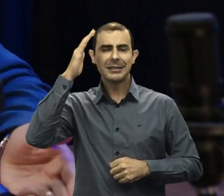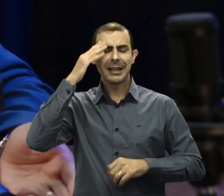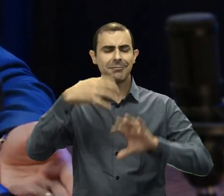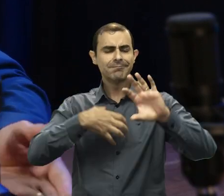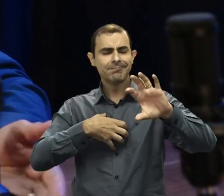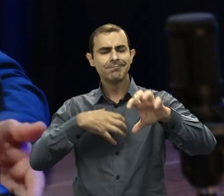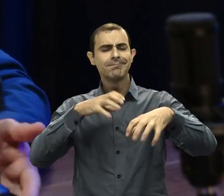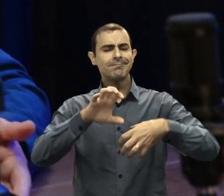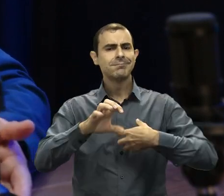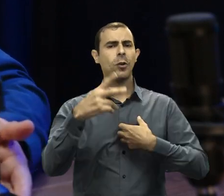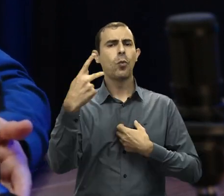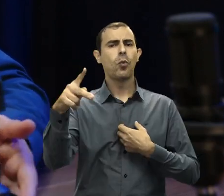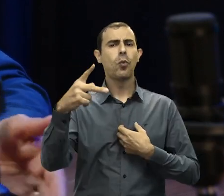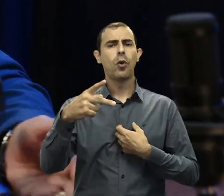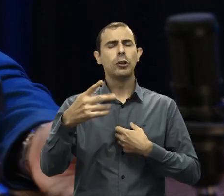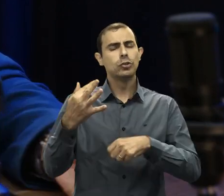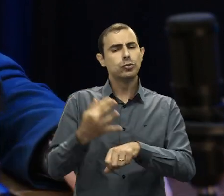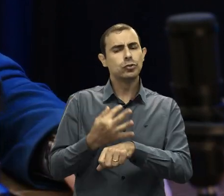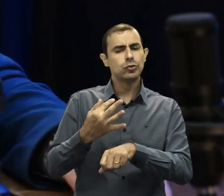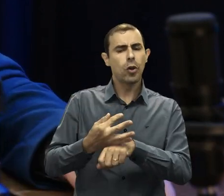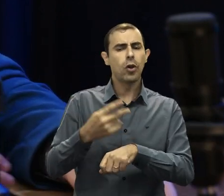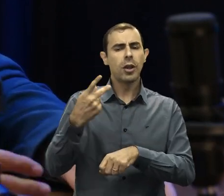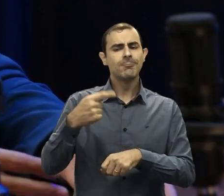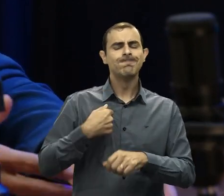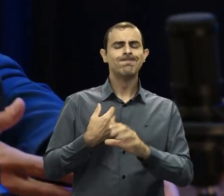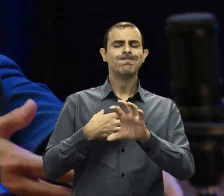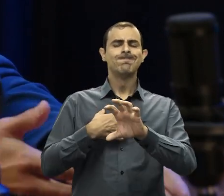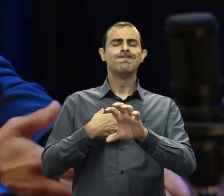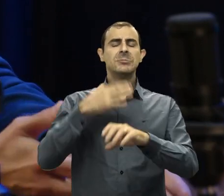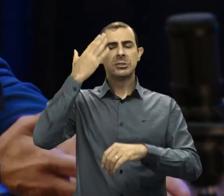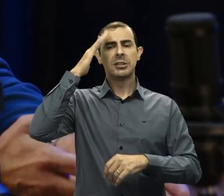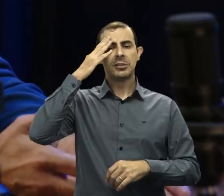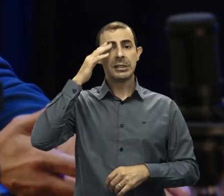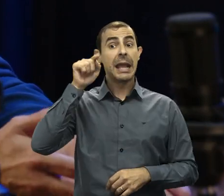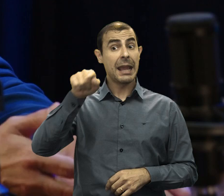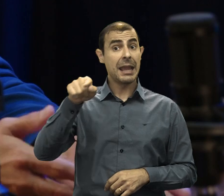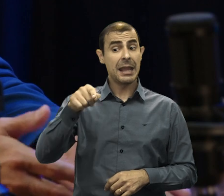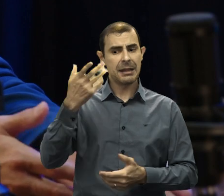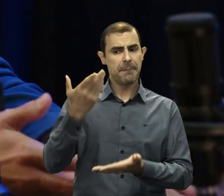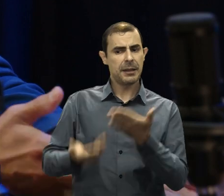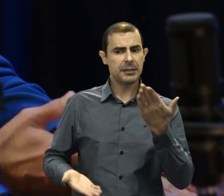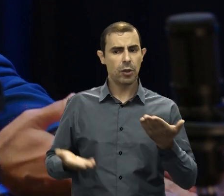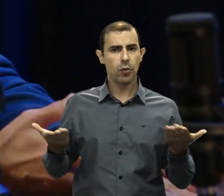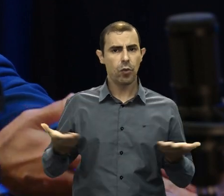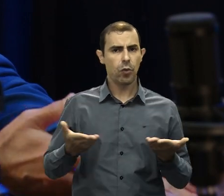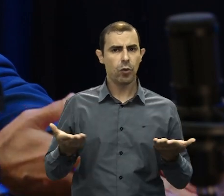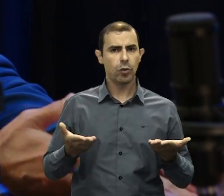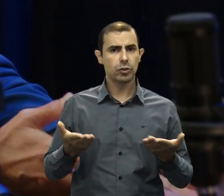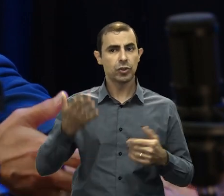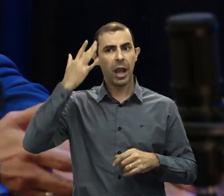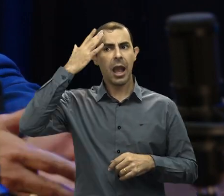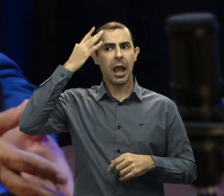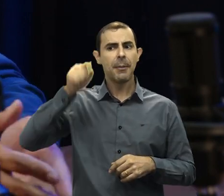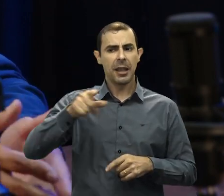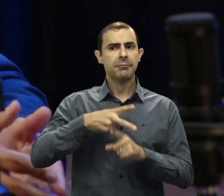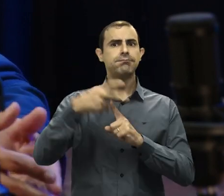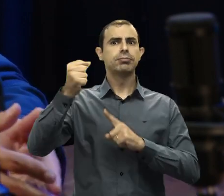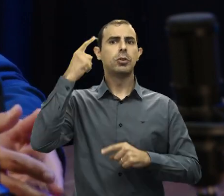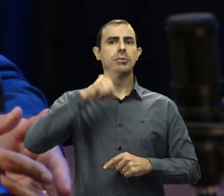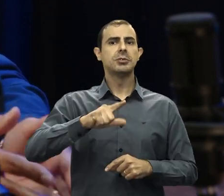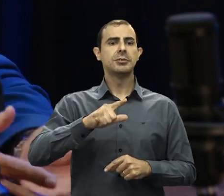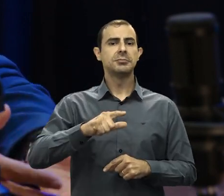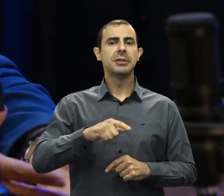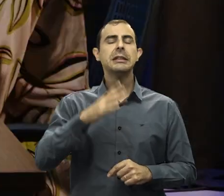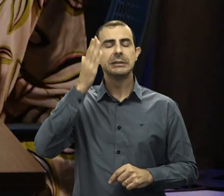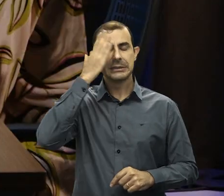dor do outro, você saber entender que aquele que perdeu hoje, o derrotado de hoje é o vencedor de